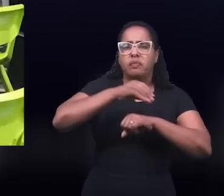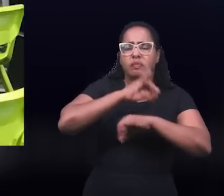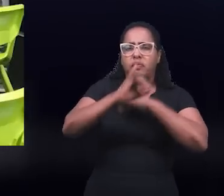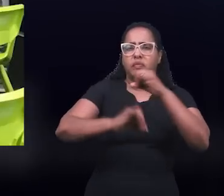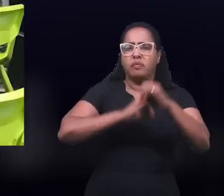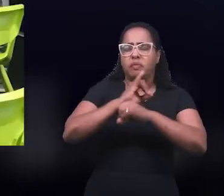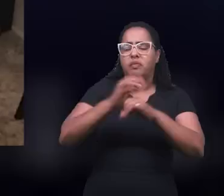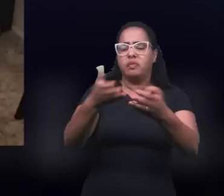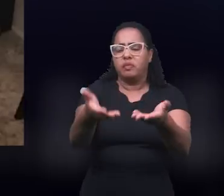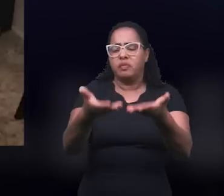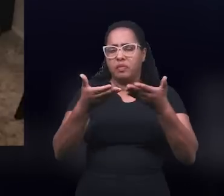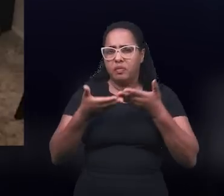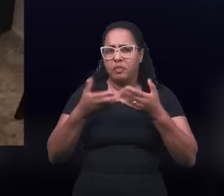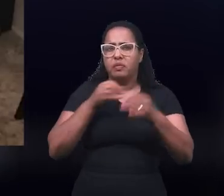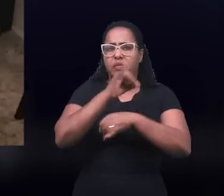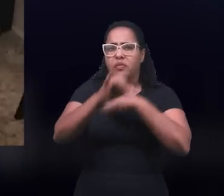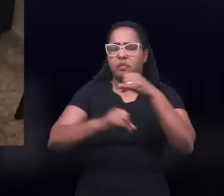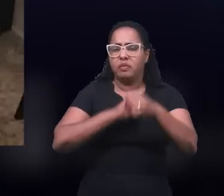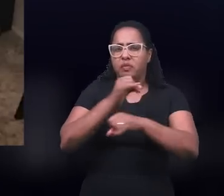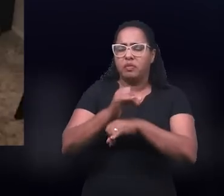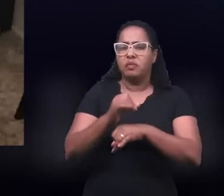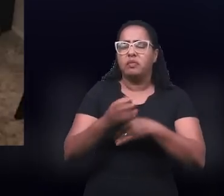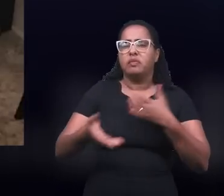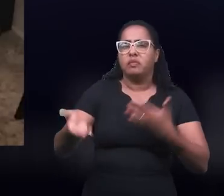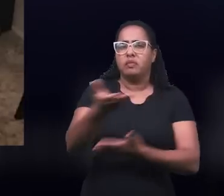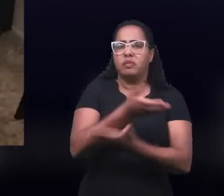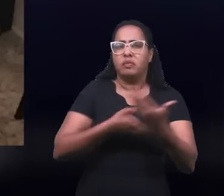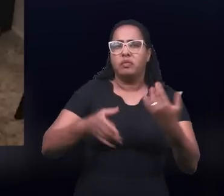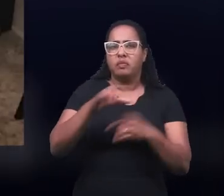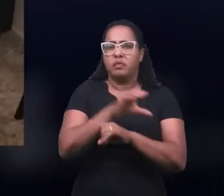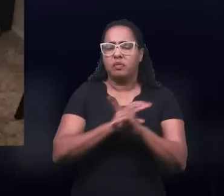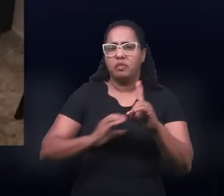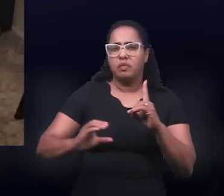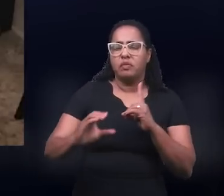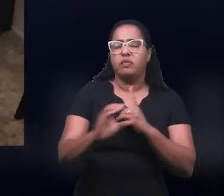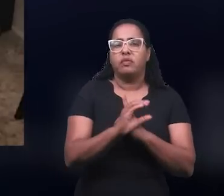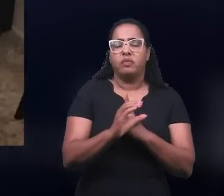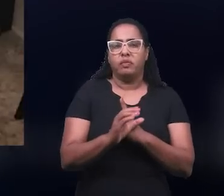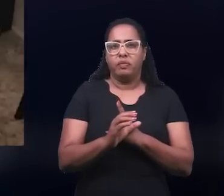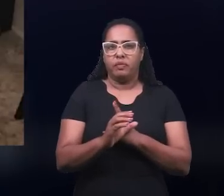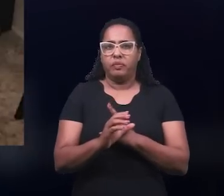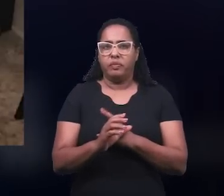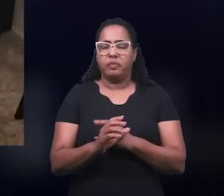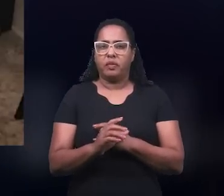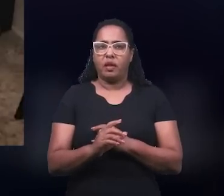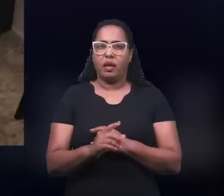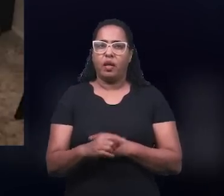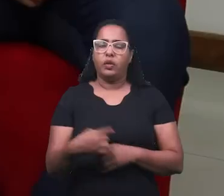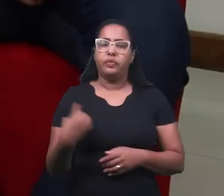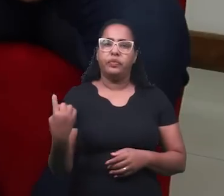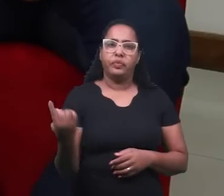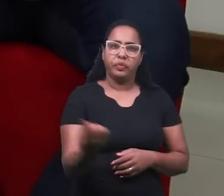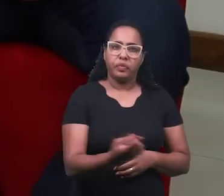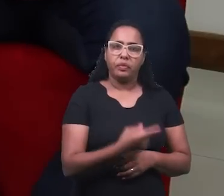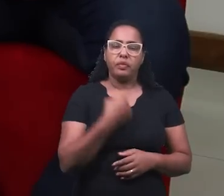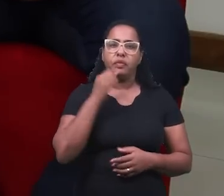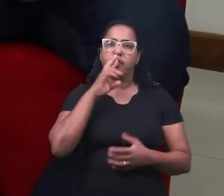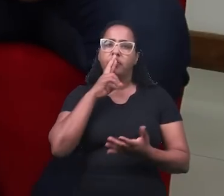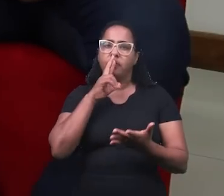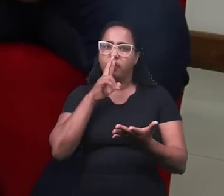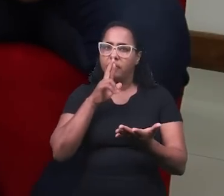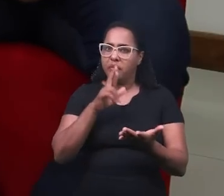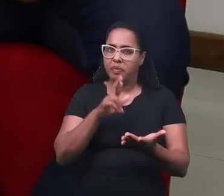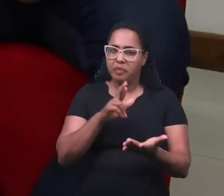online, convites online, para participar dos cultos online, e o culto presencial domingo. E nós não tivemos, assim,